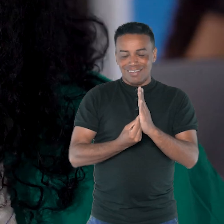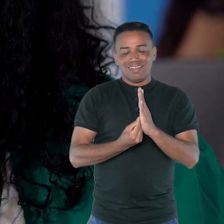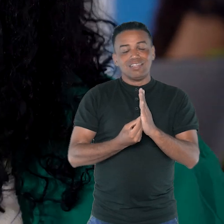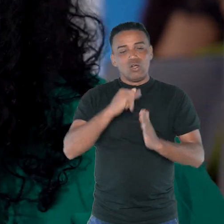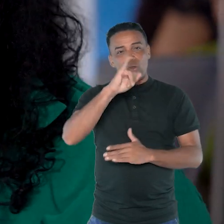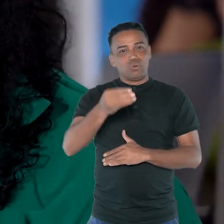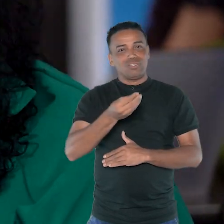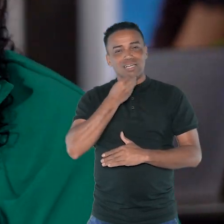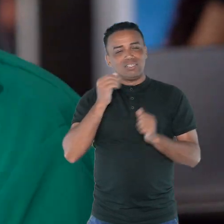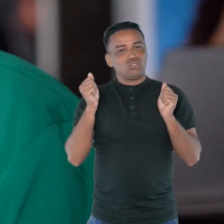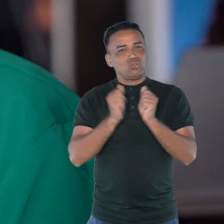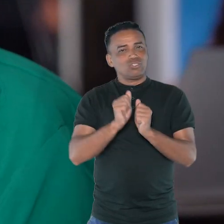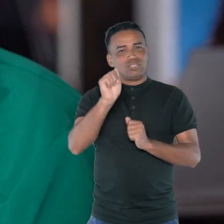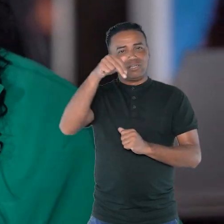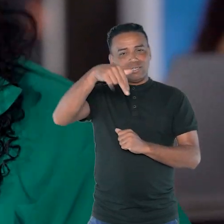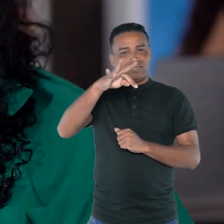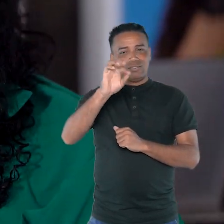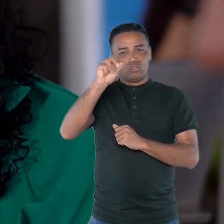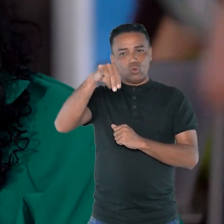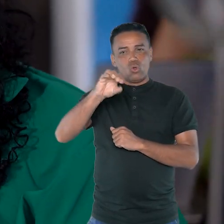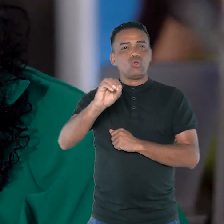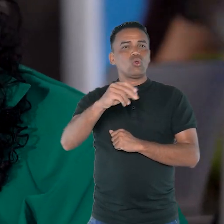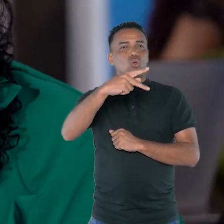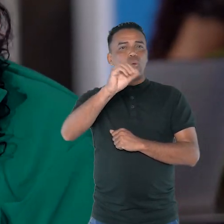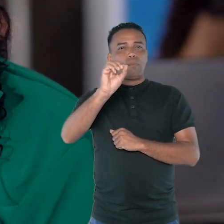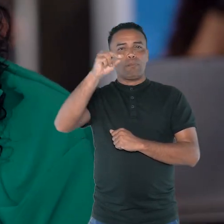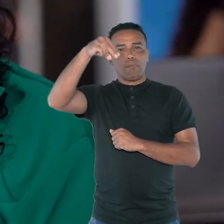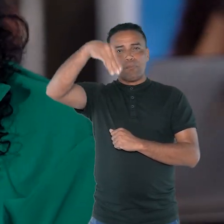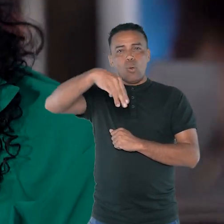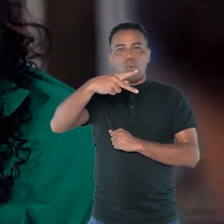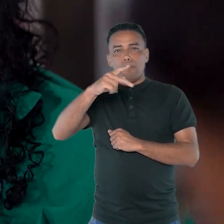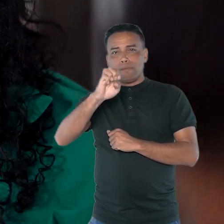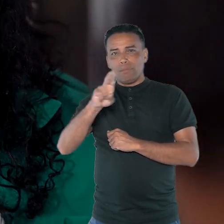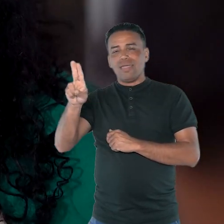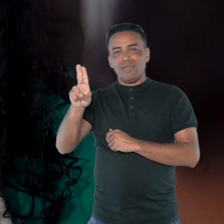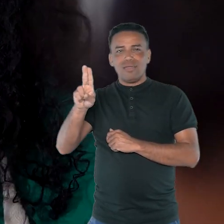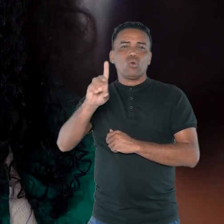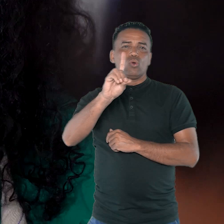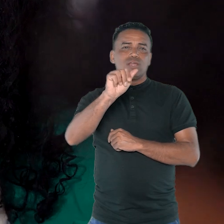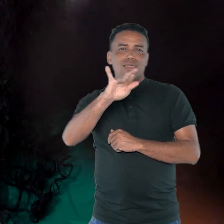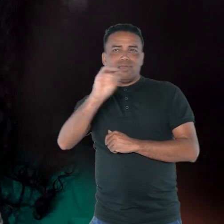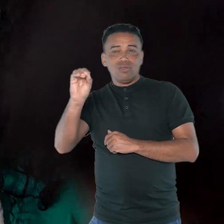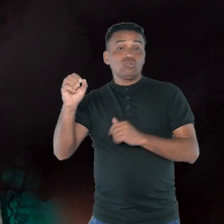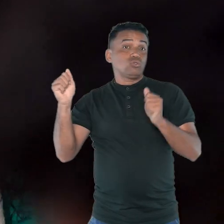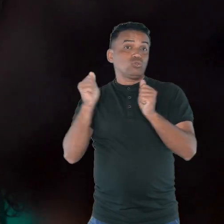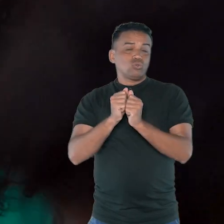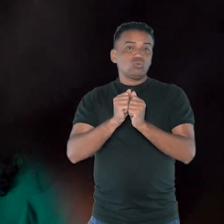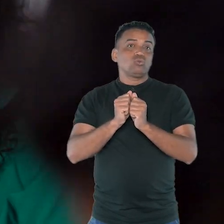época que o Antônio Pompeu, que já não está mais conosco, né, o Dario Alegria, junto com a Fundação Palmares e o Fala